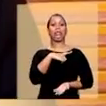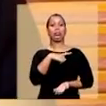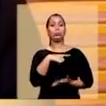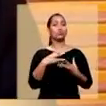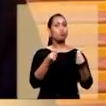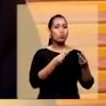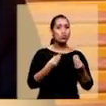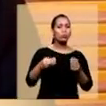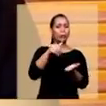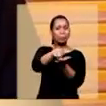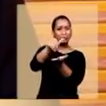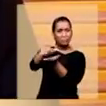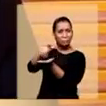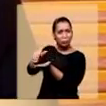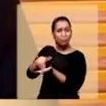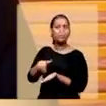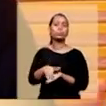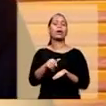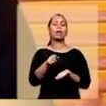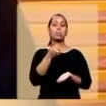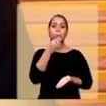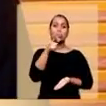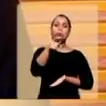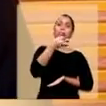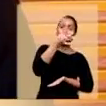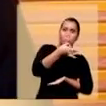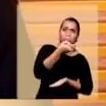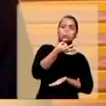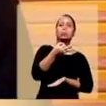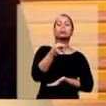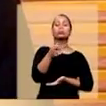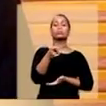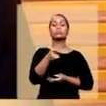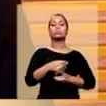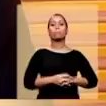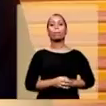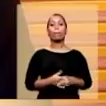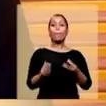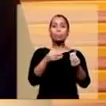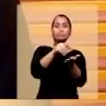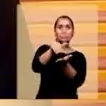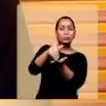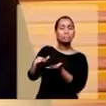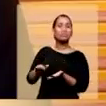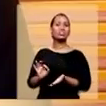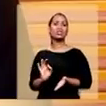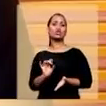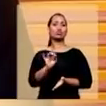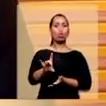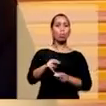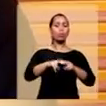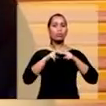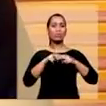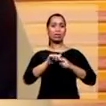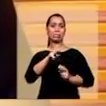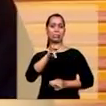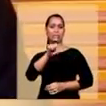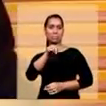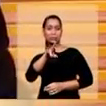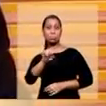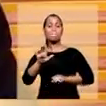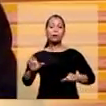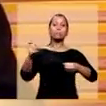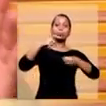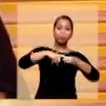Existem muitas demissões, eu acho que o interessante, você podia comentar um pouquinho mais, mas muitas demissões que não são só por causa da crise, mas